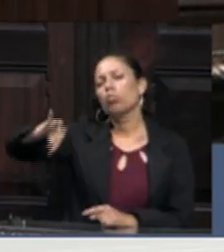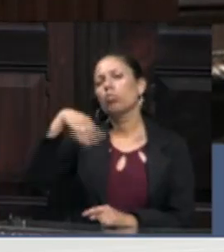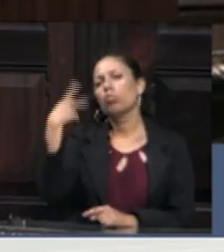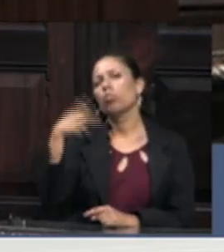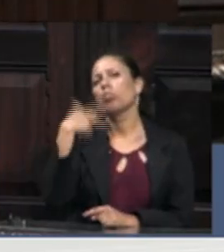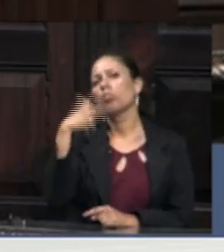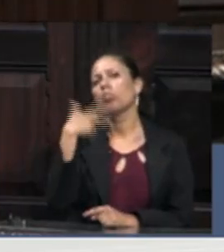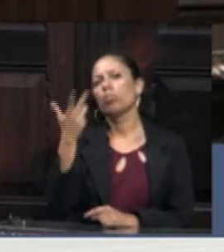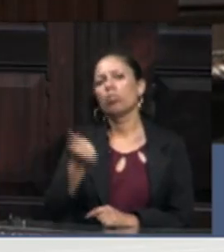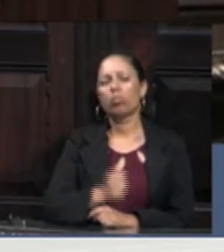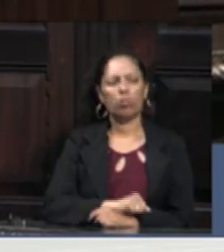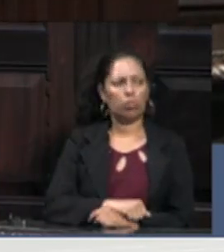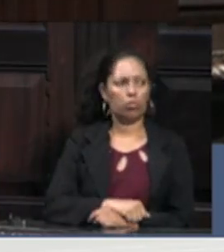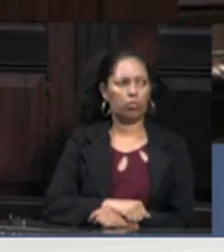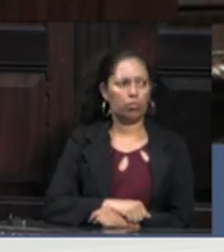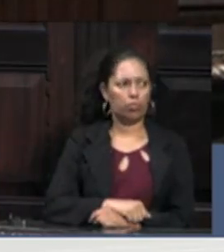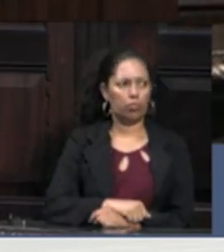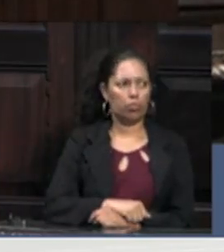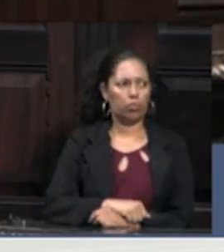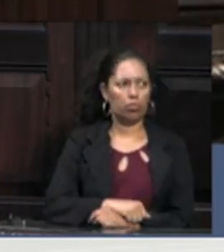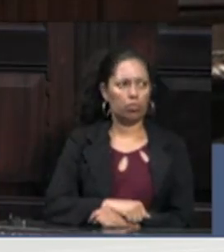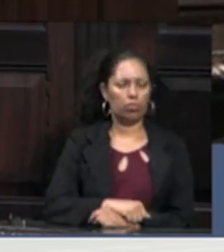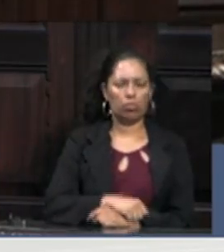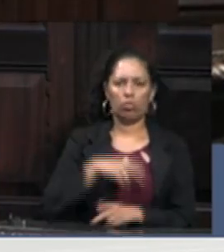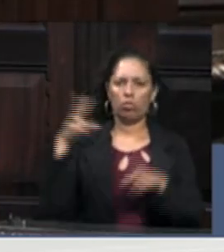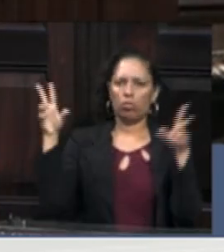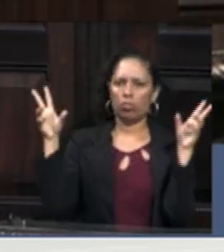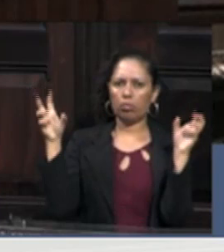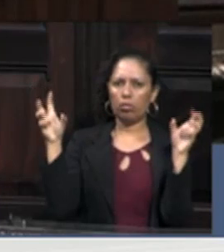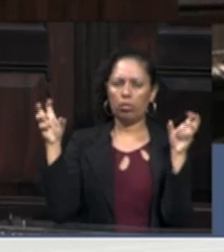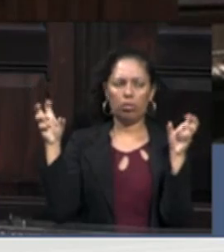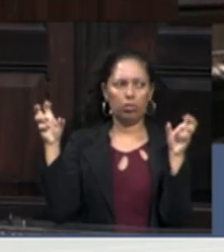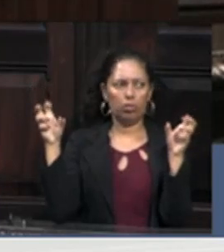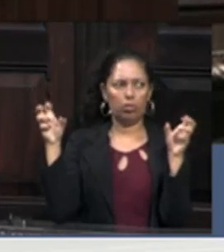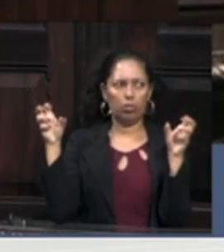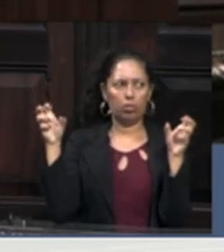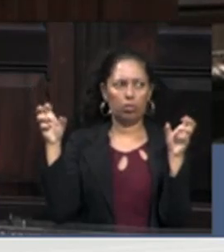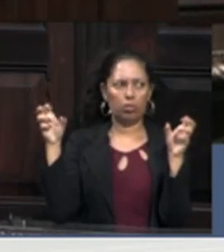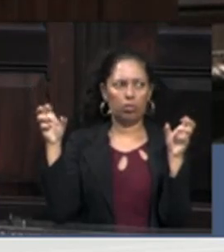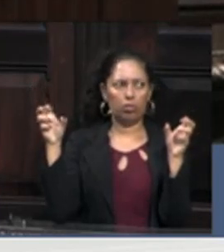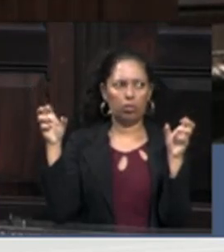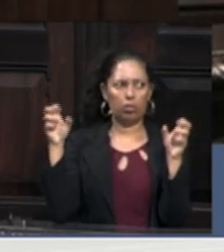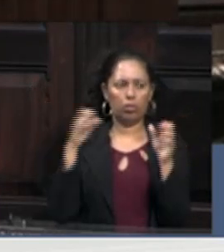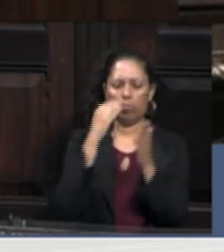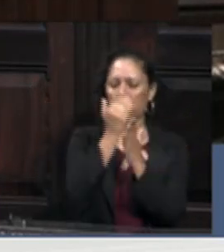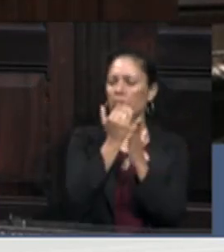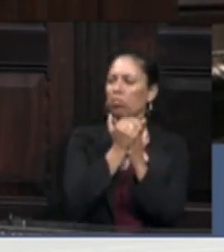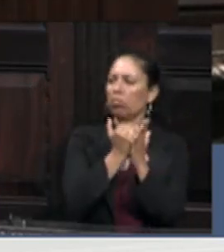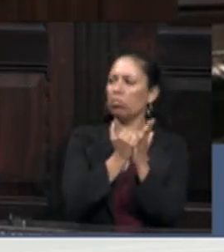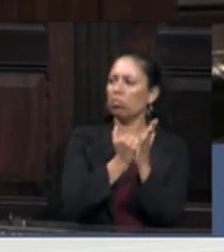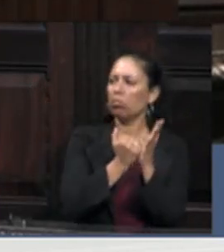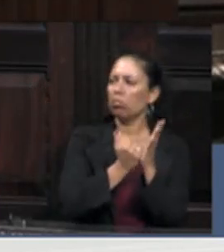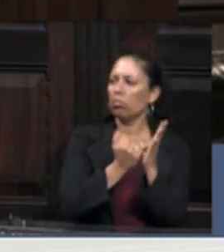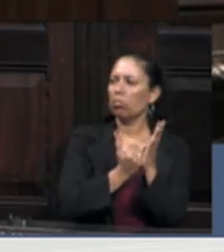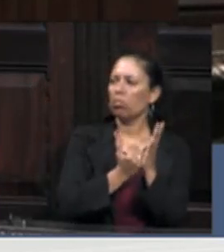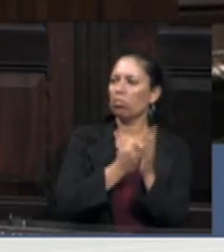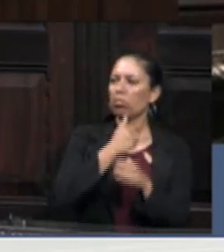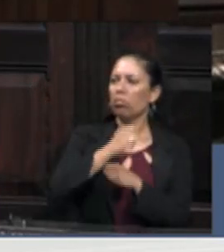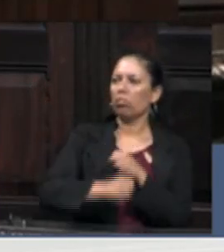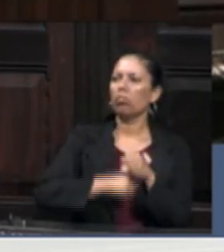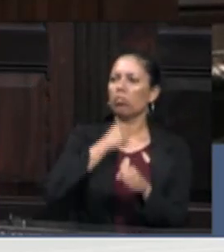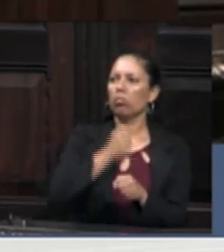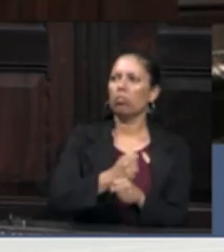feitas em cima do tema LOA, Lei Orçamentária Anual, e